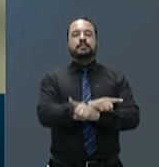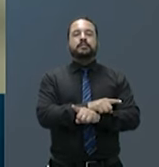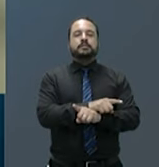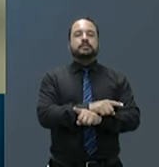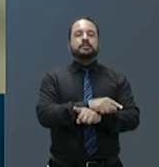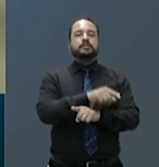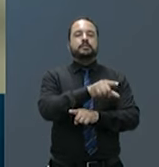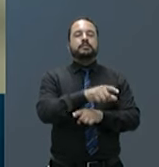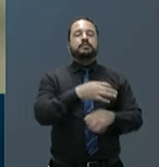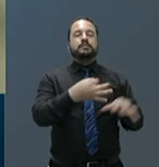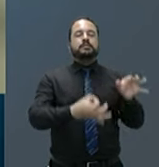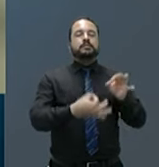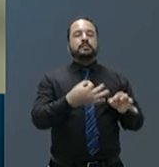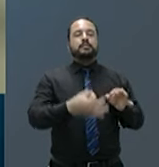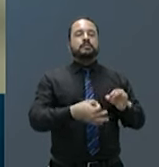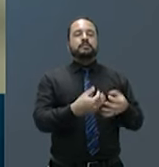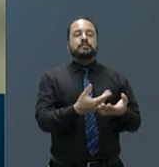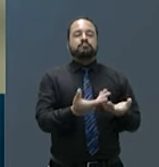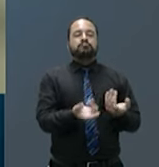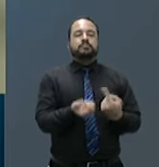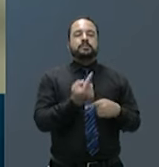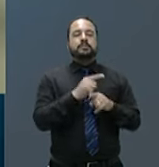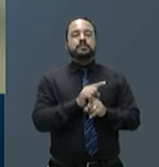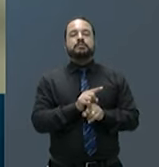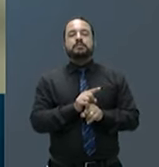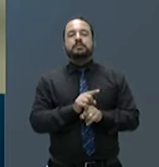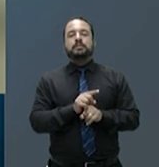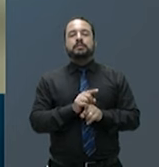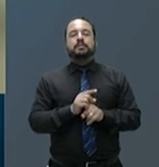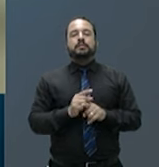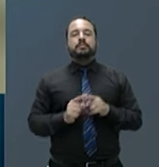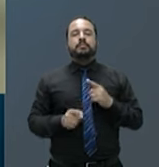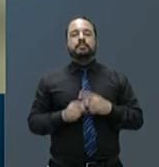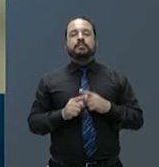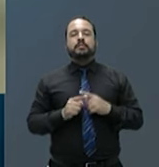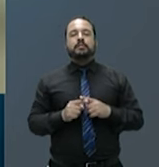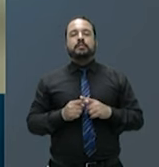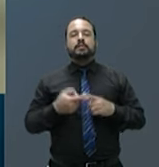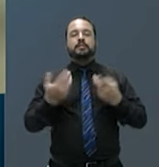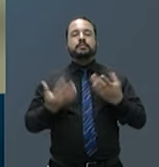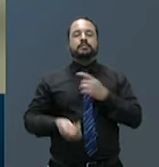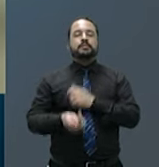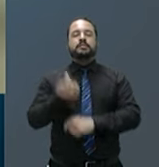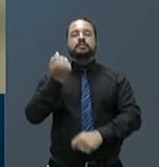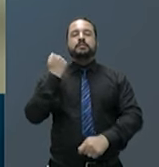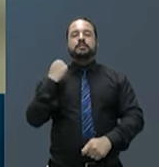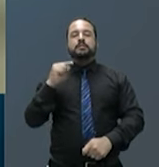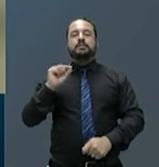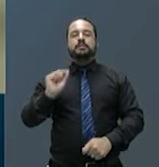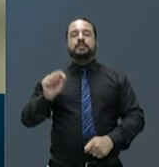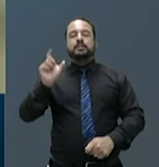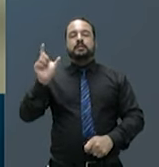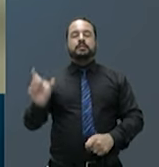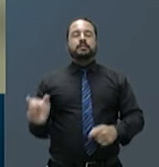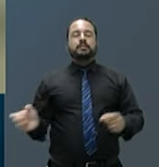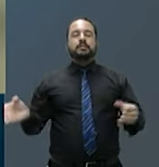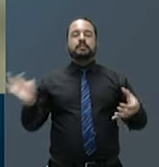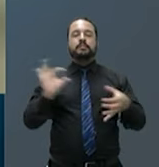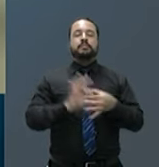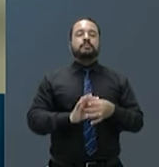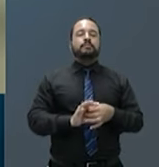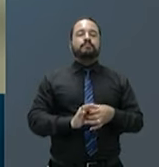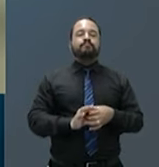não conformação, da não adequação da forma pela qual o precedente qualificado é aplicado, também não seria